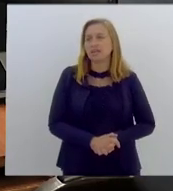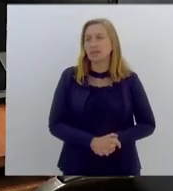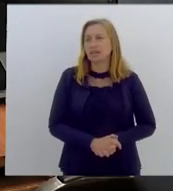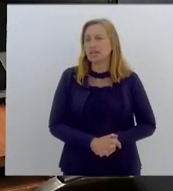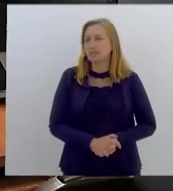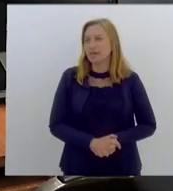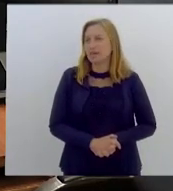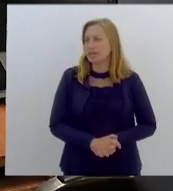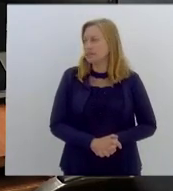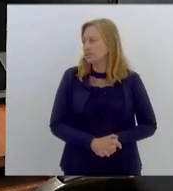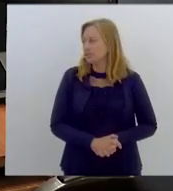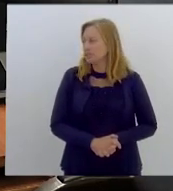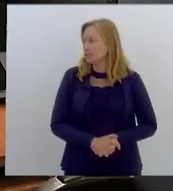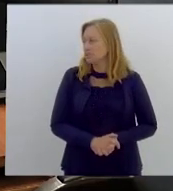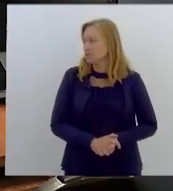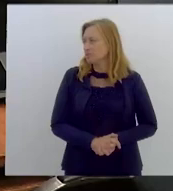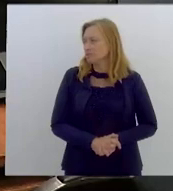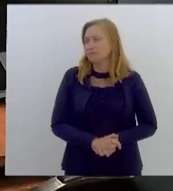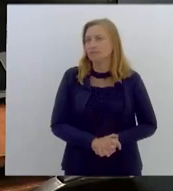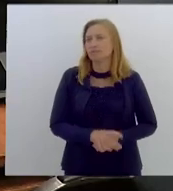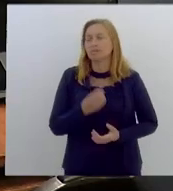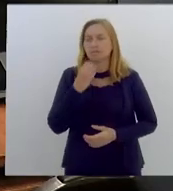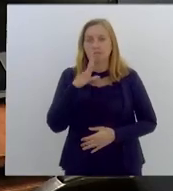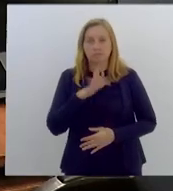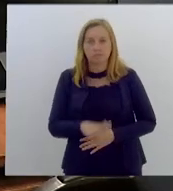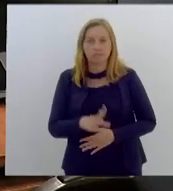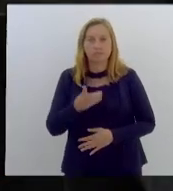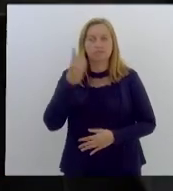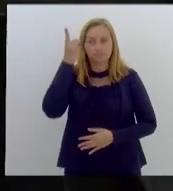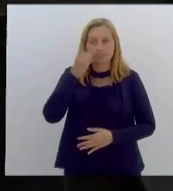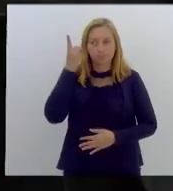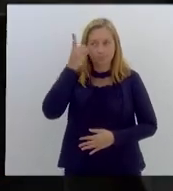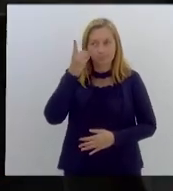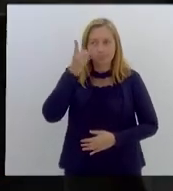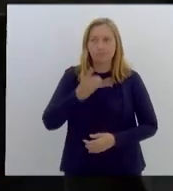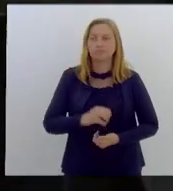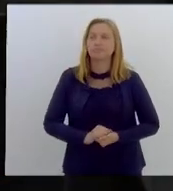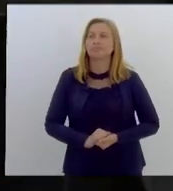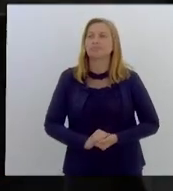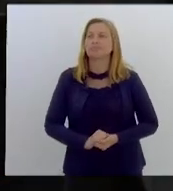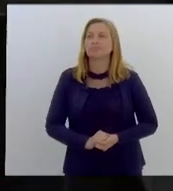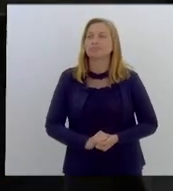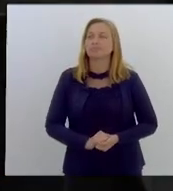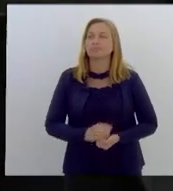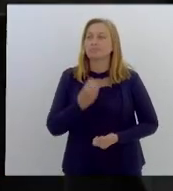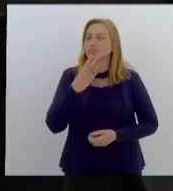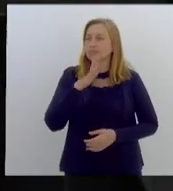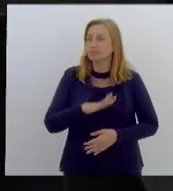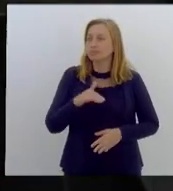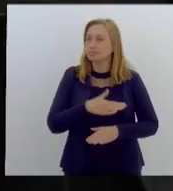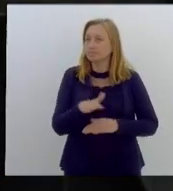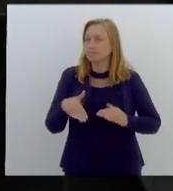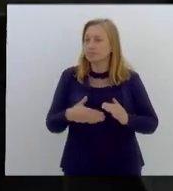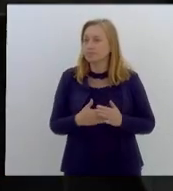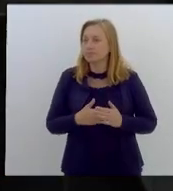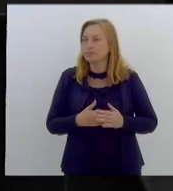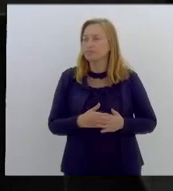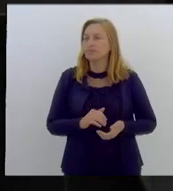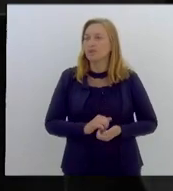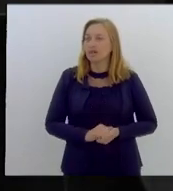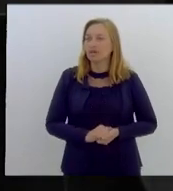Boa tarde, deputadas, deputados, Boa tarde a todos que nos assistem pela TV